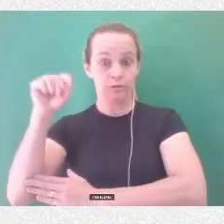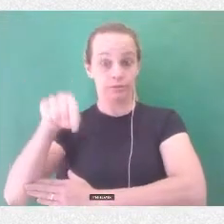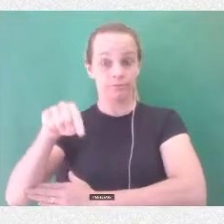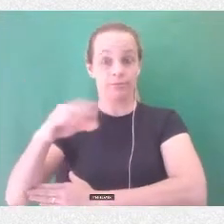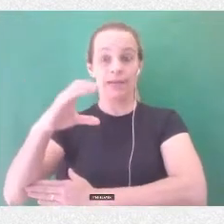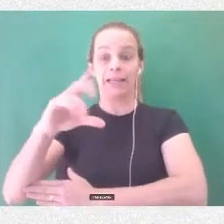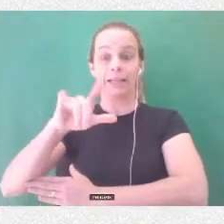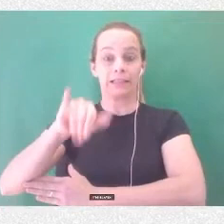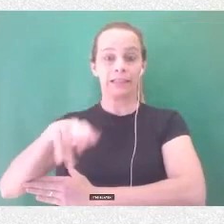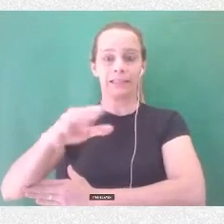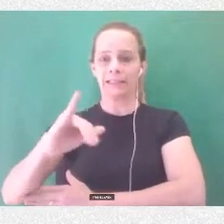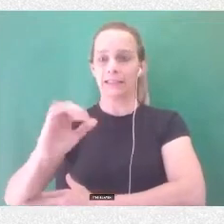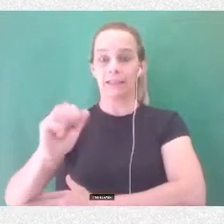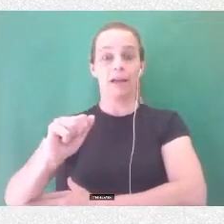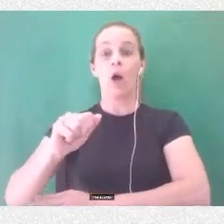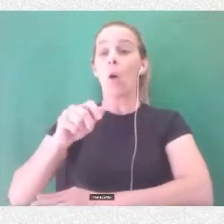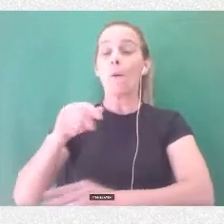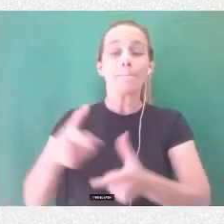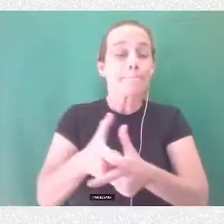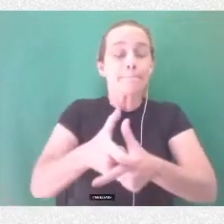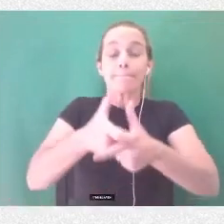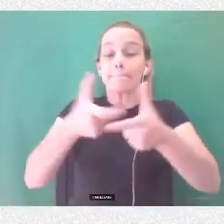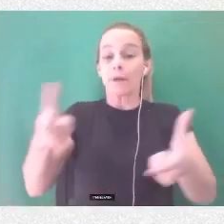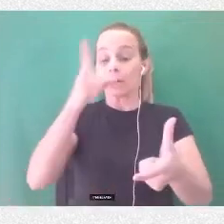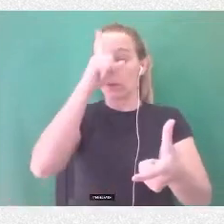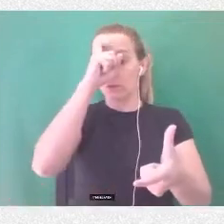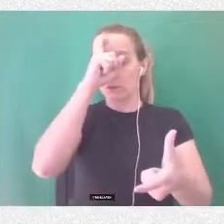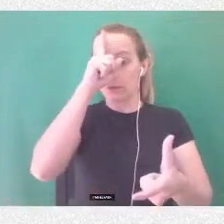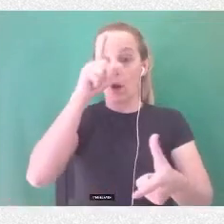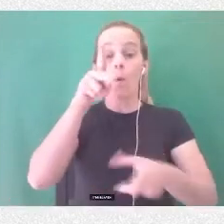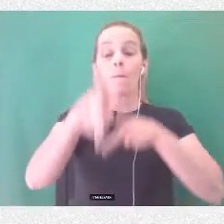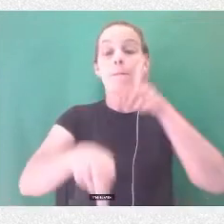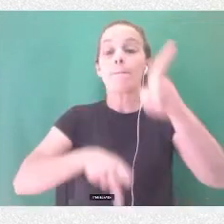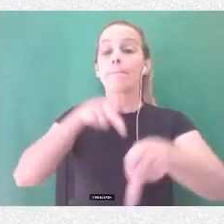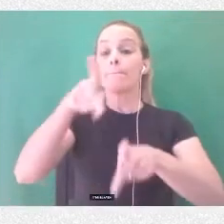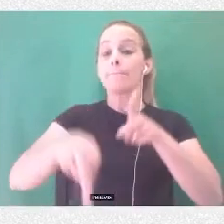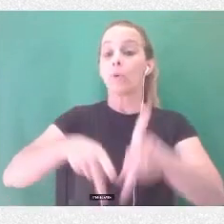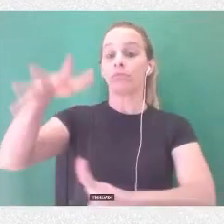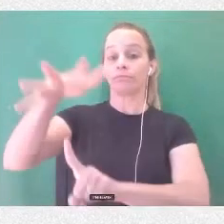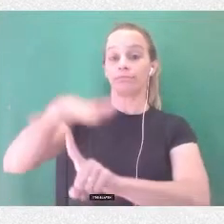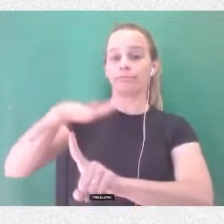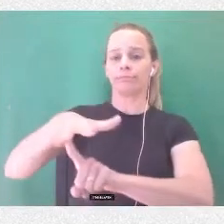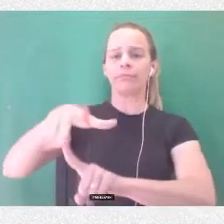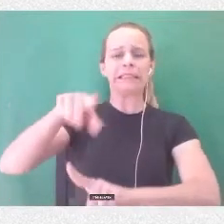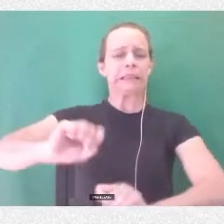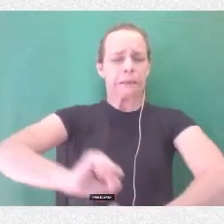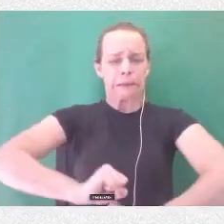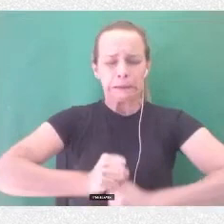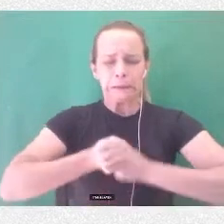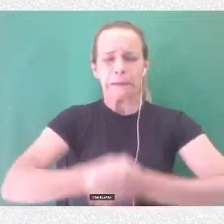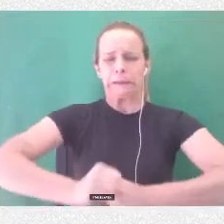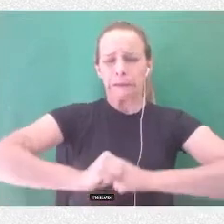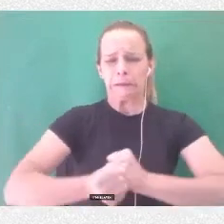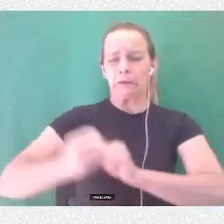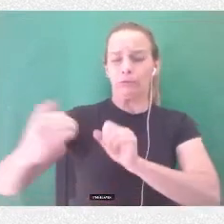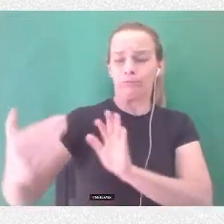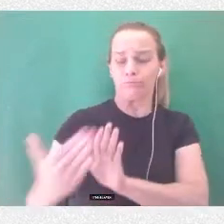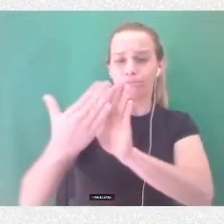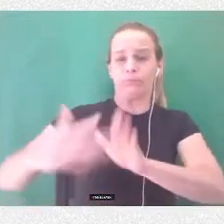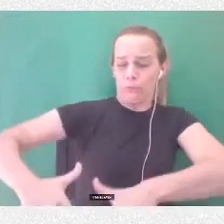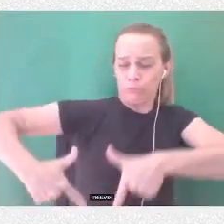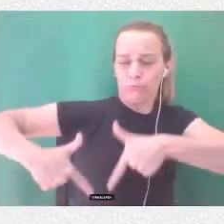que o maior hospital público do estado do Paraná, dedicou-se de modo intenso no enfrentamento direto da